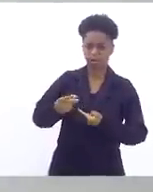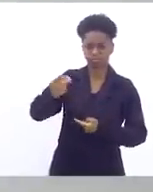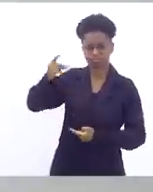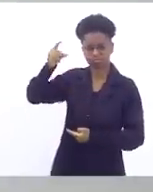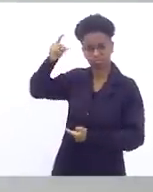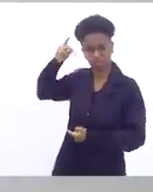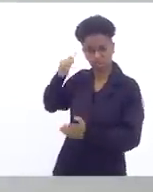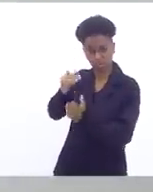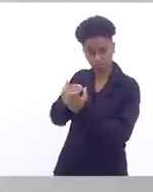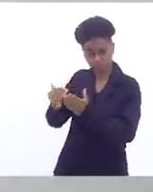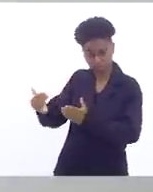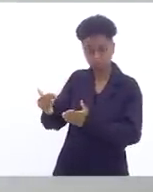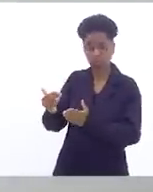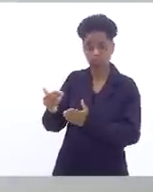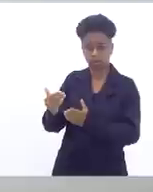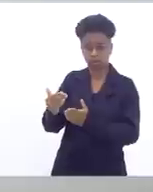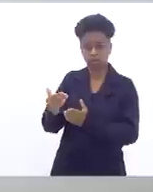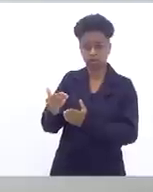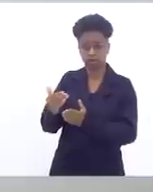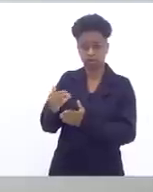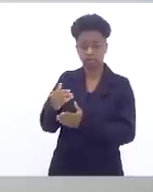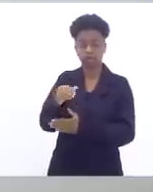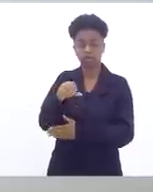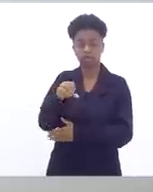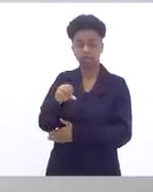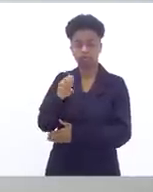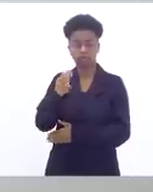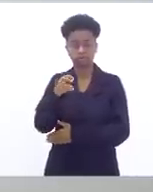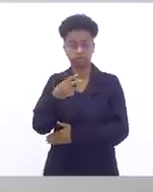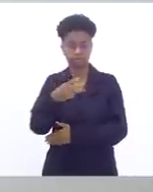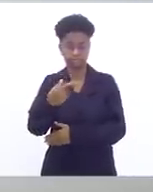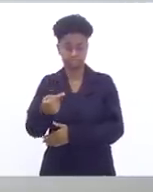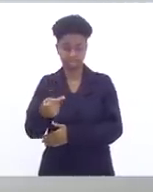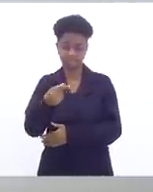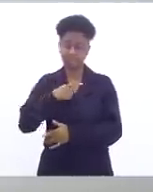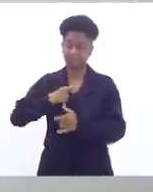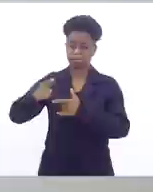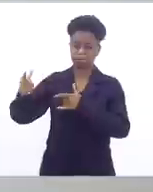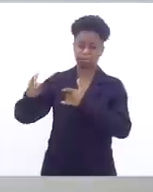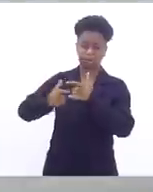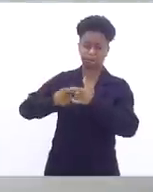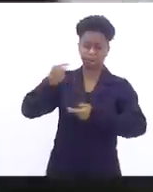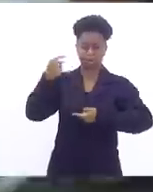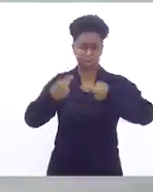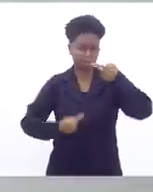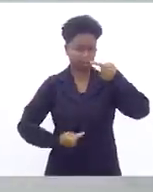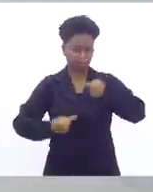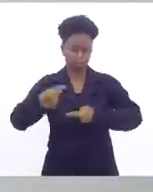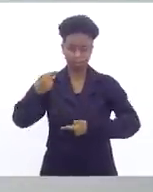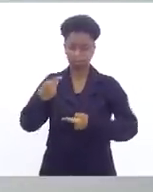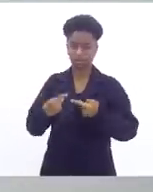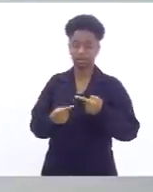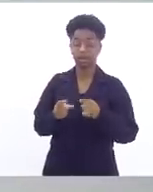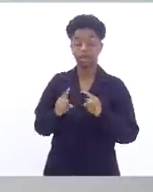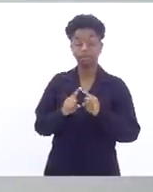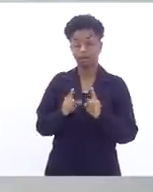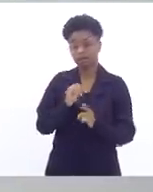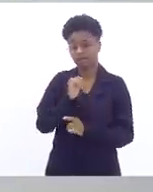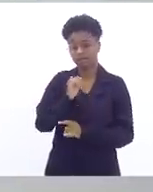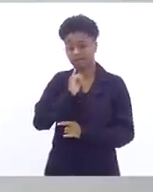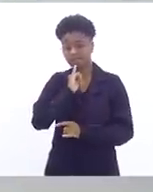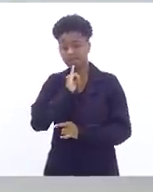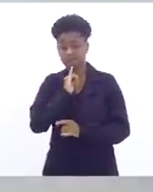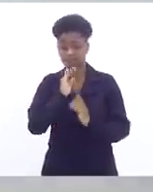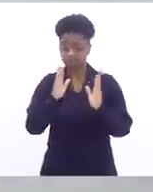quando começou a 9537 Foi uma guerra que nós travamos que infelizmente o regime de recuperação